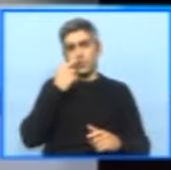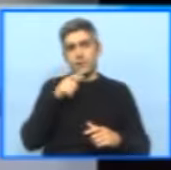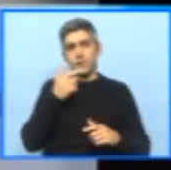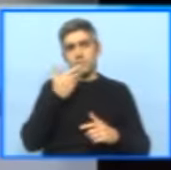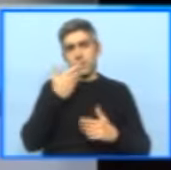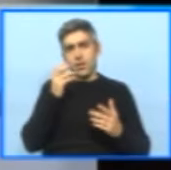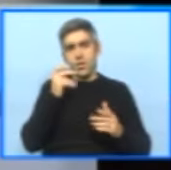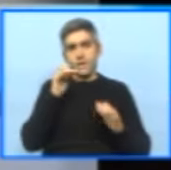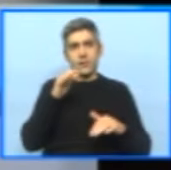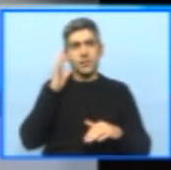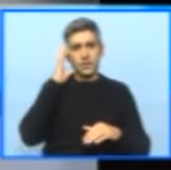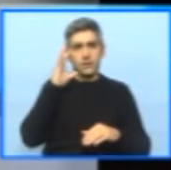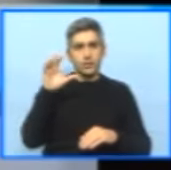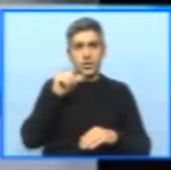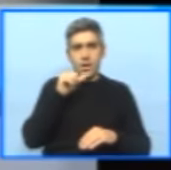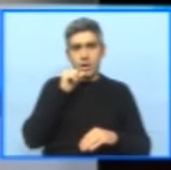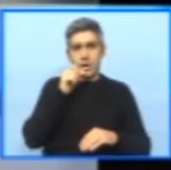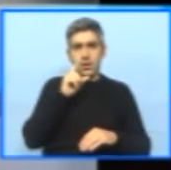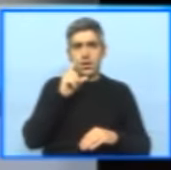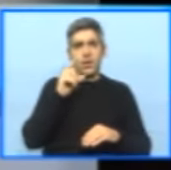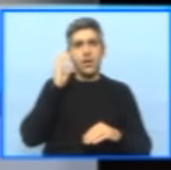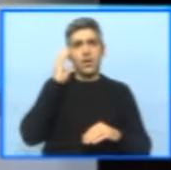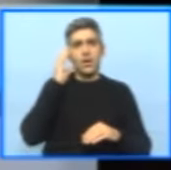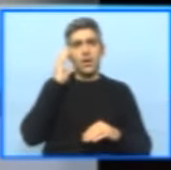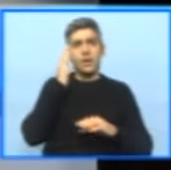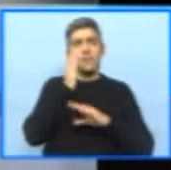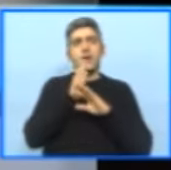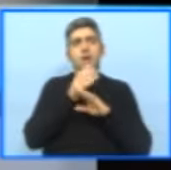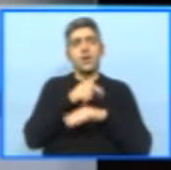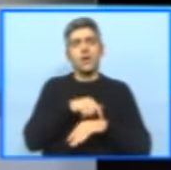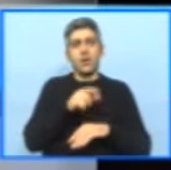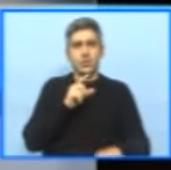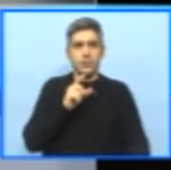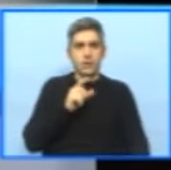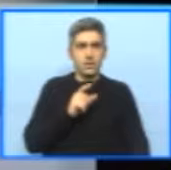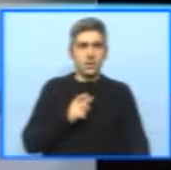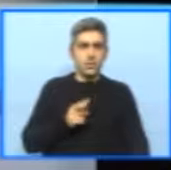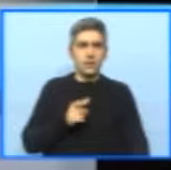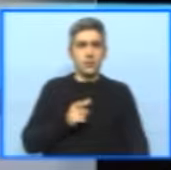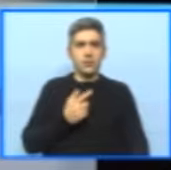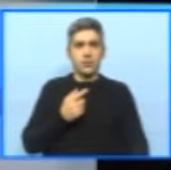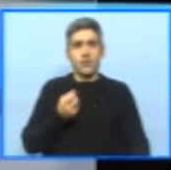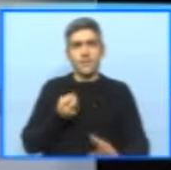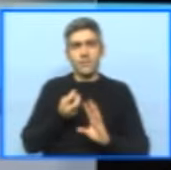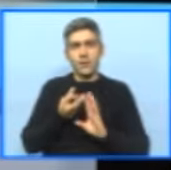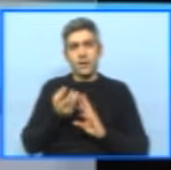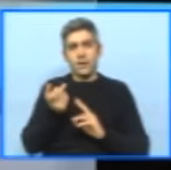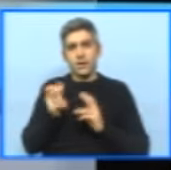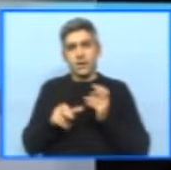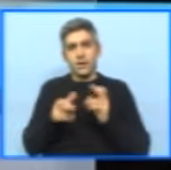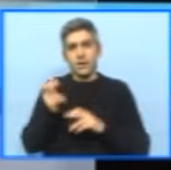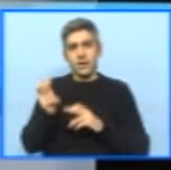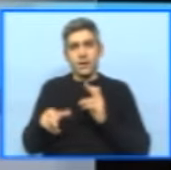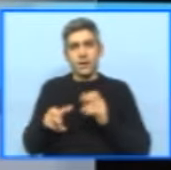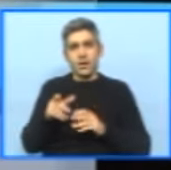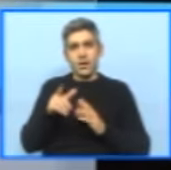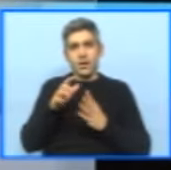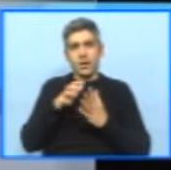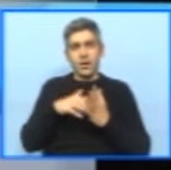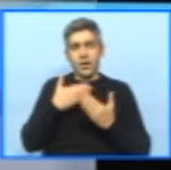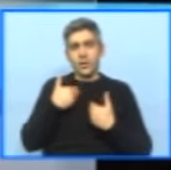ou vão ao fim da tarde buscar água, não iriam àquela hora. Portanto, há uma série de farpazinhas que o texto tem e que nos